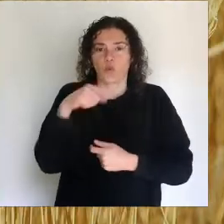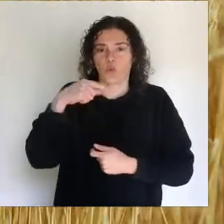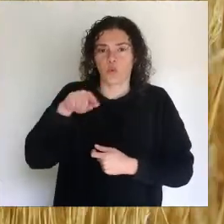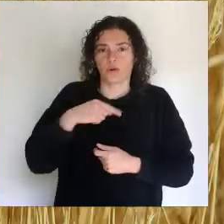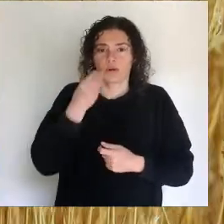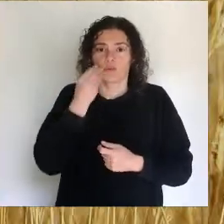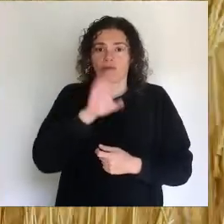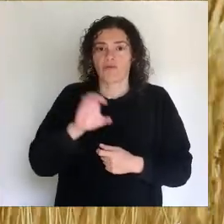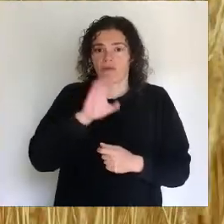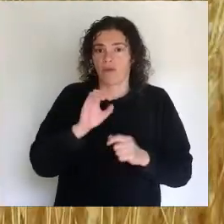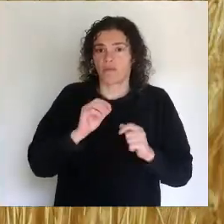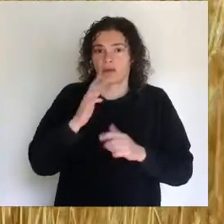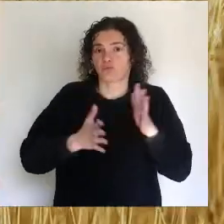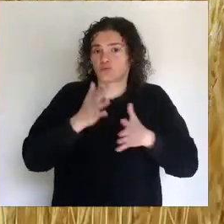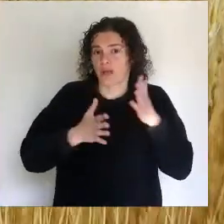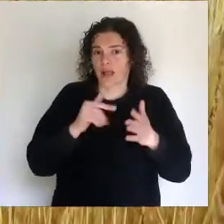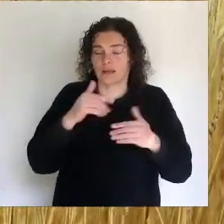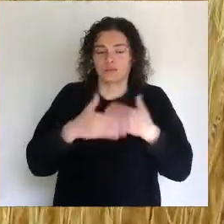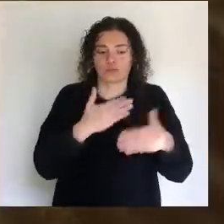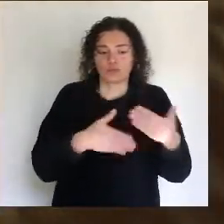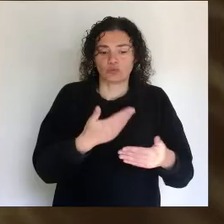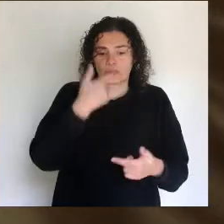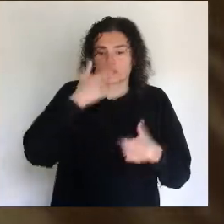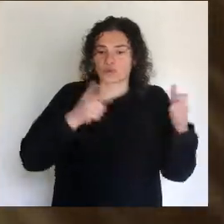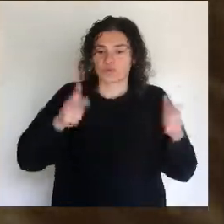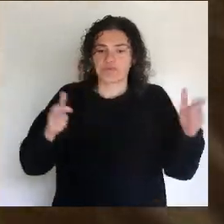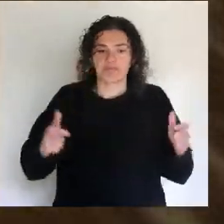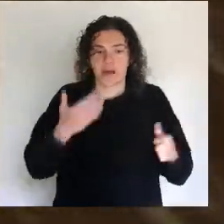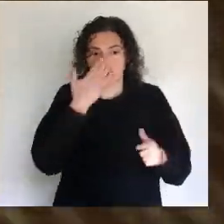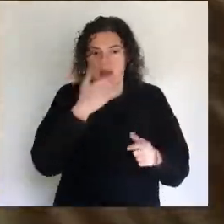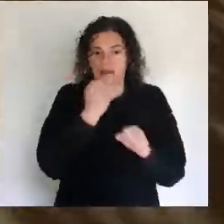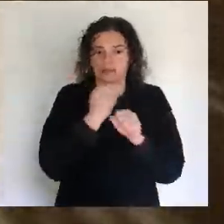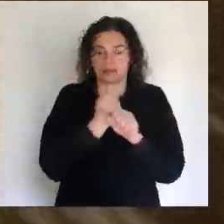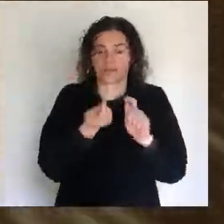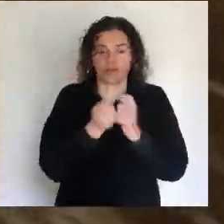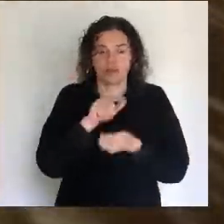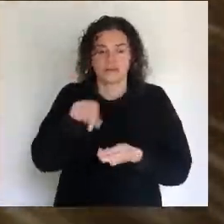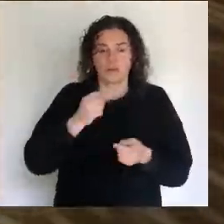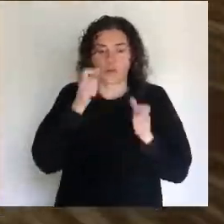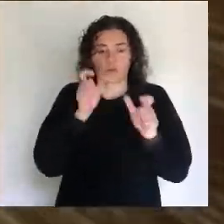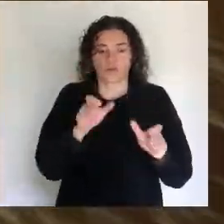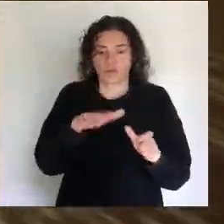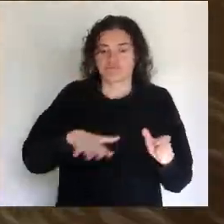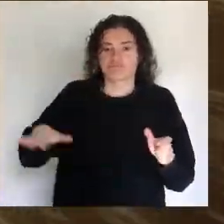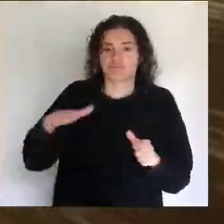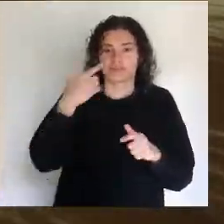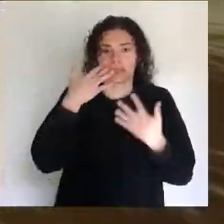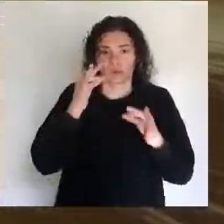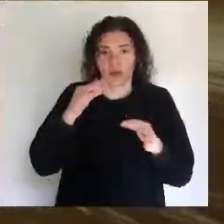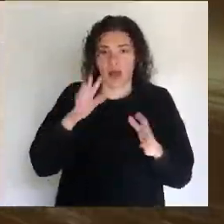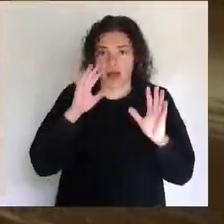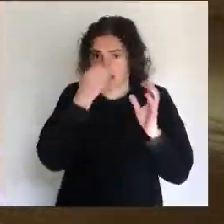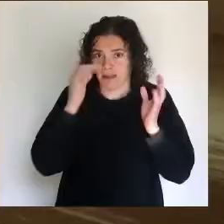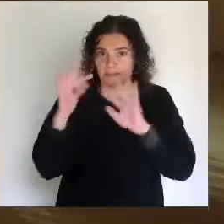forma industrial, é um processo humano quase de trabalho de alteração ou de controle do território natural, por assim